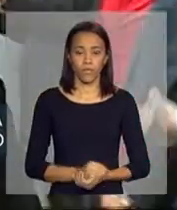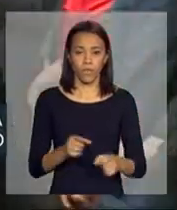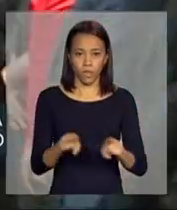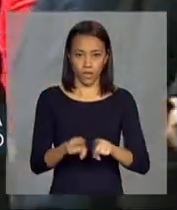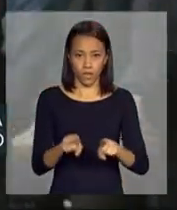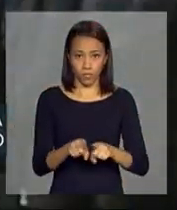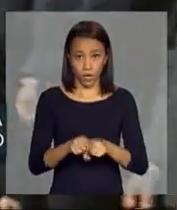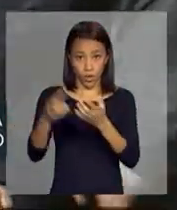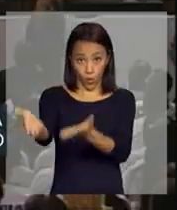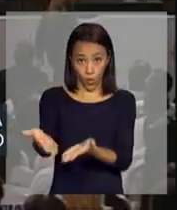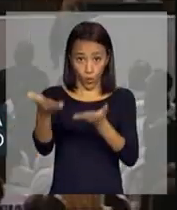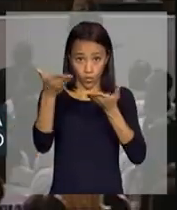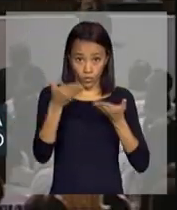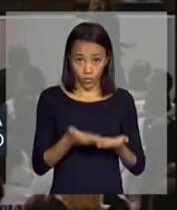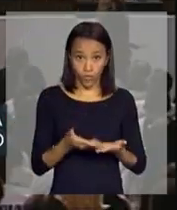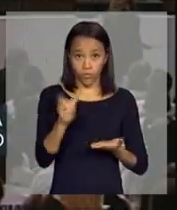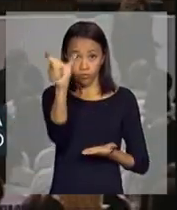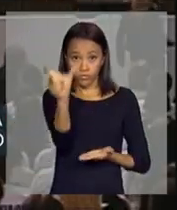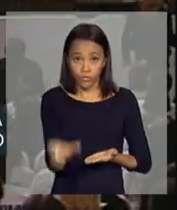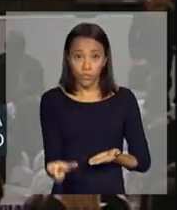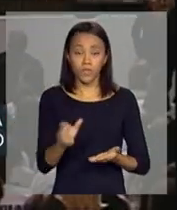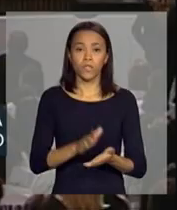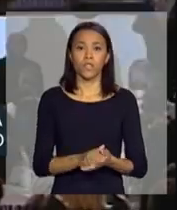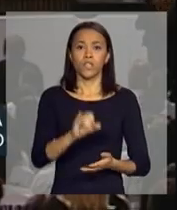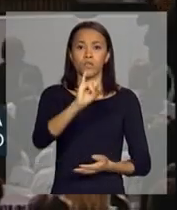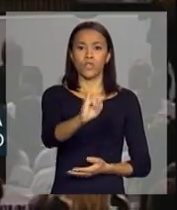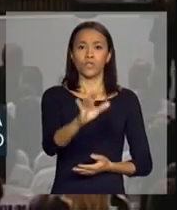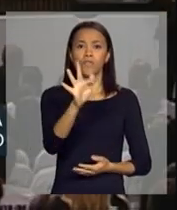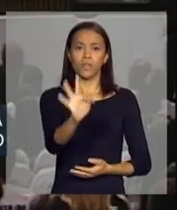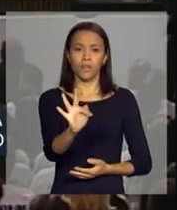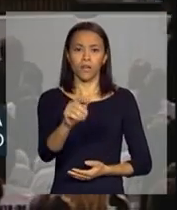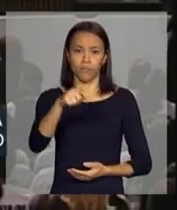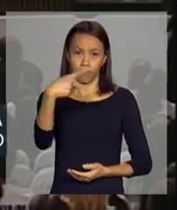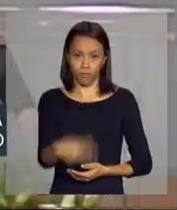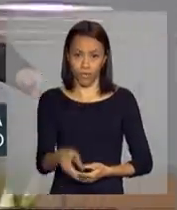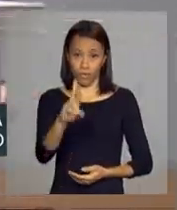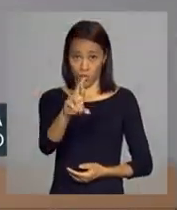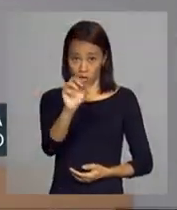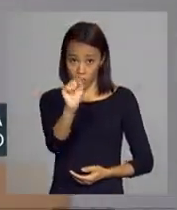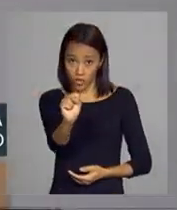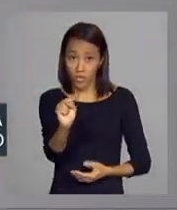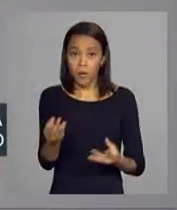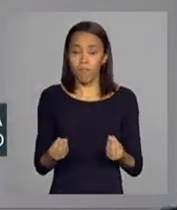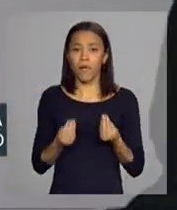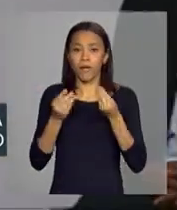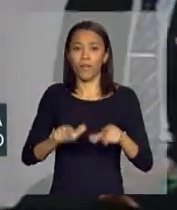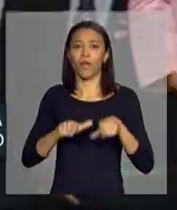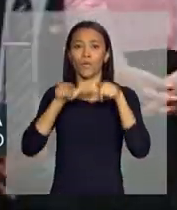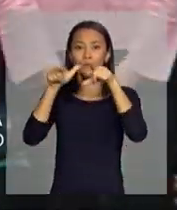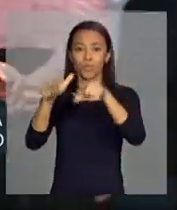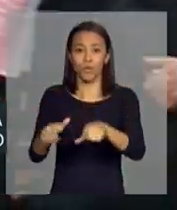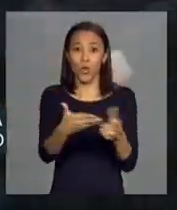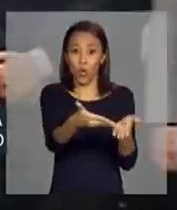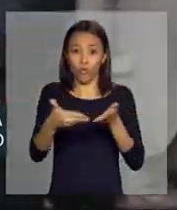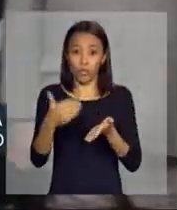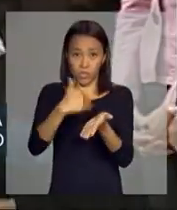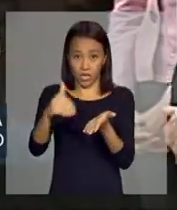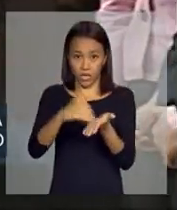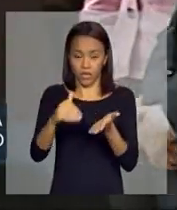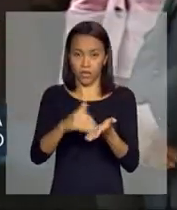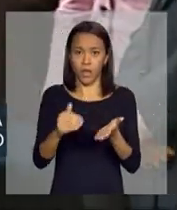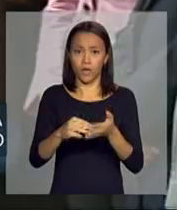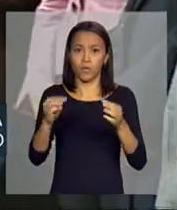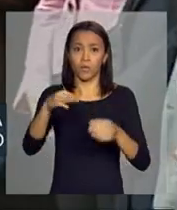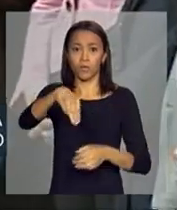Convidamos Carmen Genknagel, do Instituto Federal do Rio Grande do Sul. Para entregar o seu diploma, convidamos o secretário executivo do